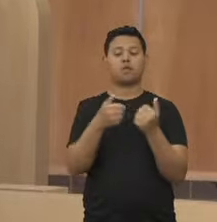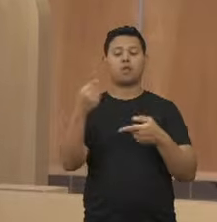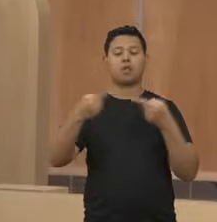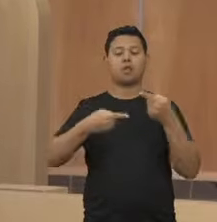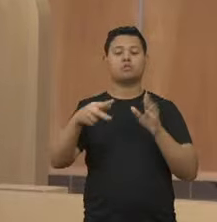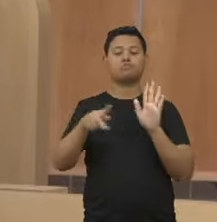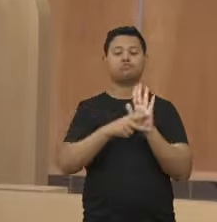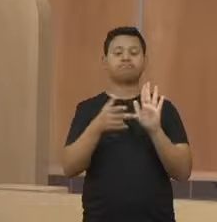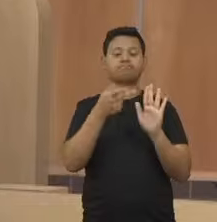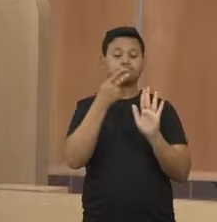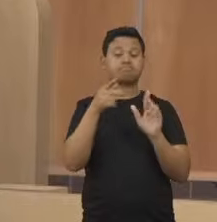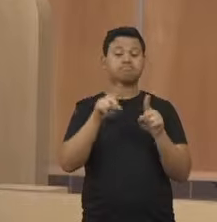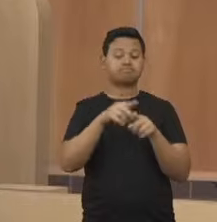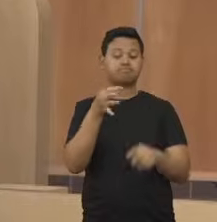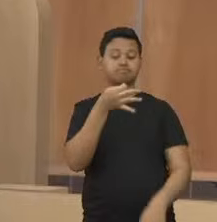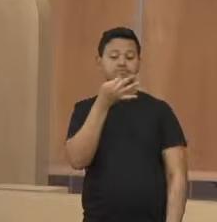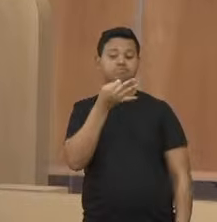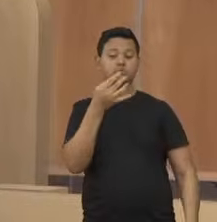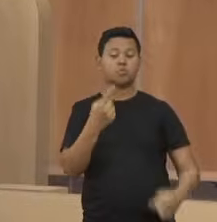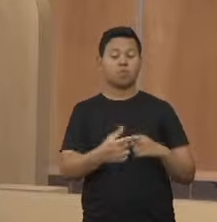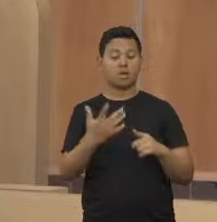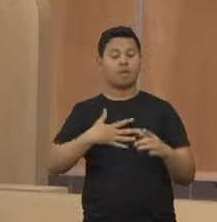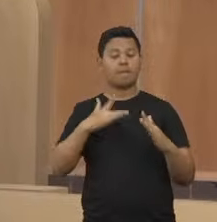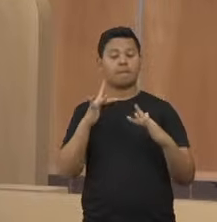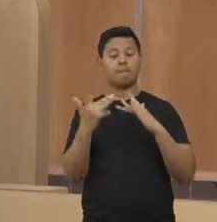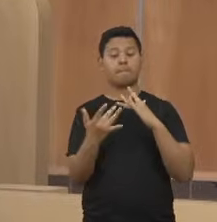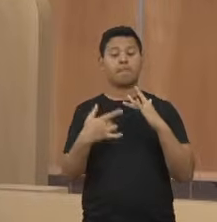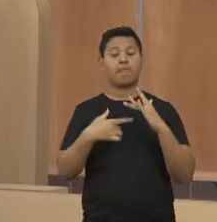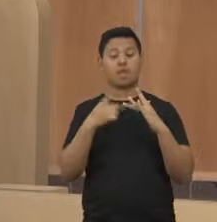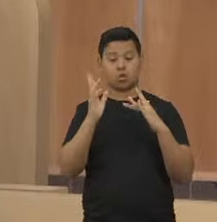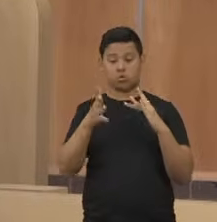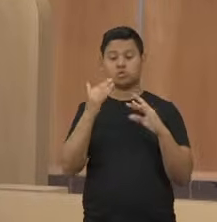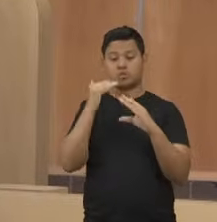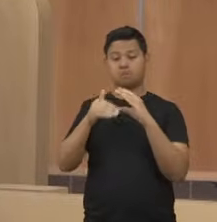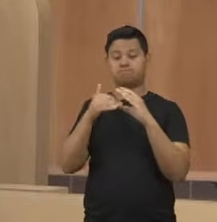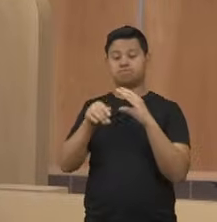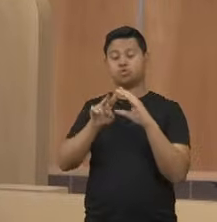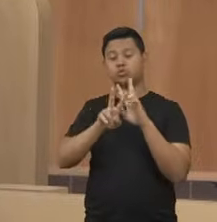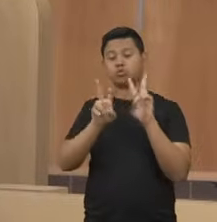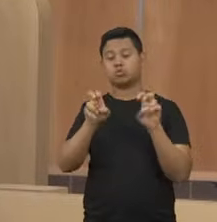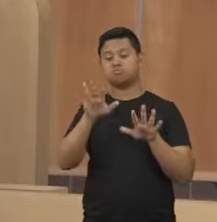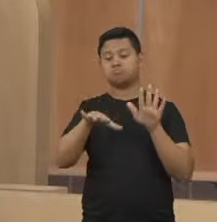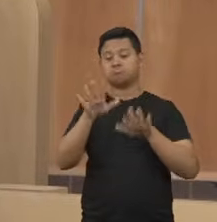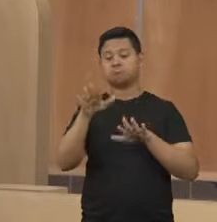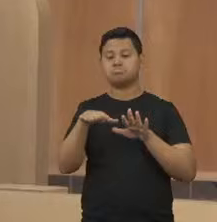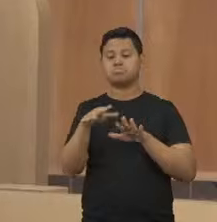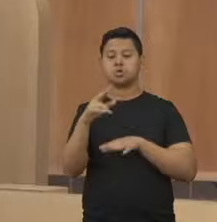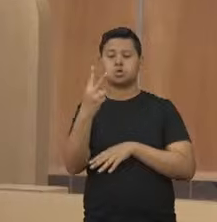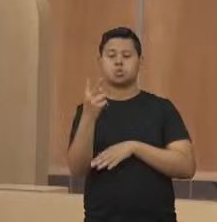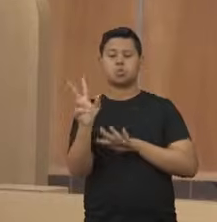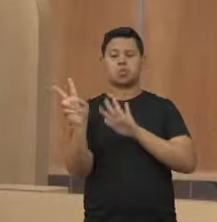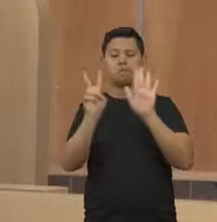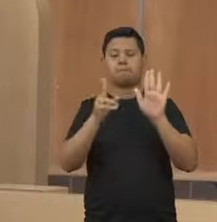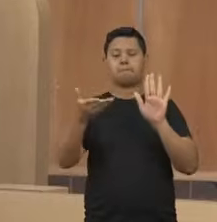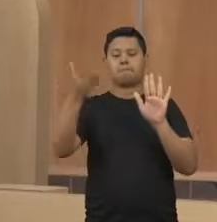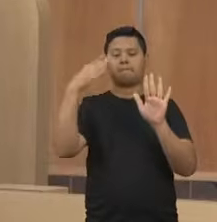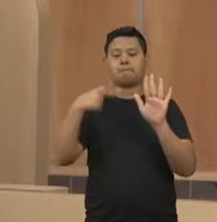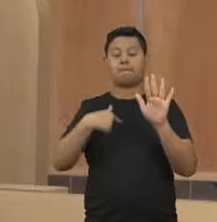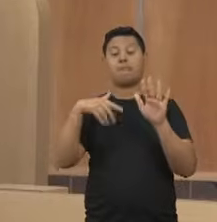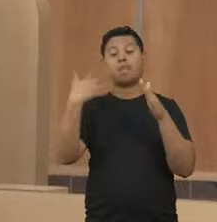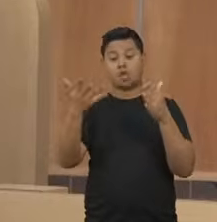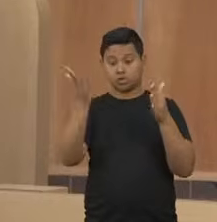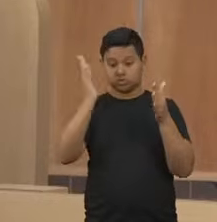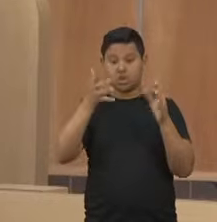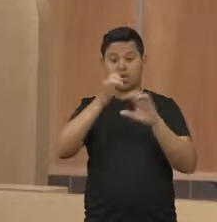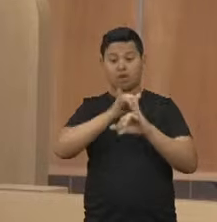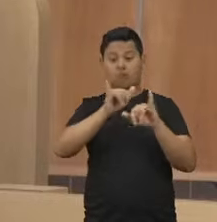desse projeto, até porque nas redes sociais eu fiz uma postagem, está fazendo aproximadamente 2 semanas, quando a gente votaria